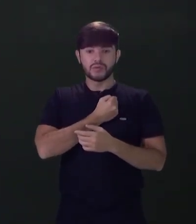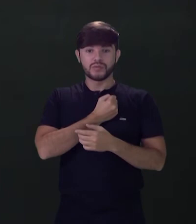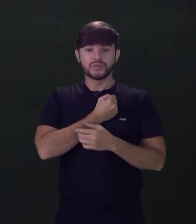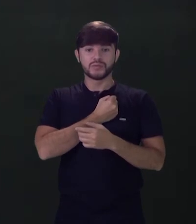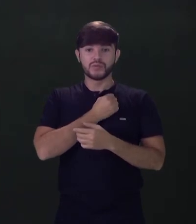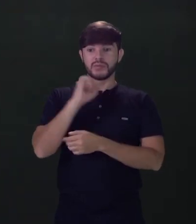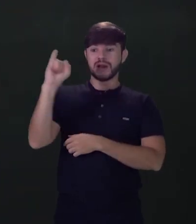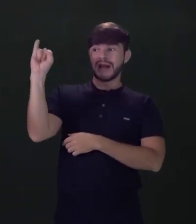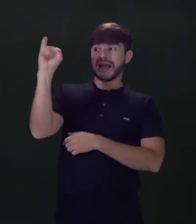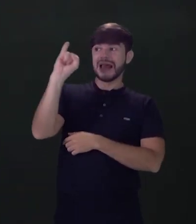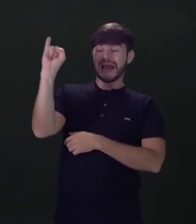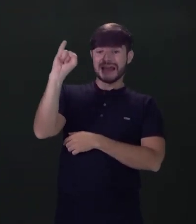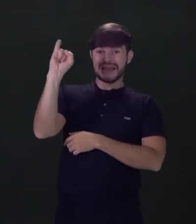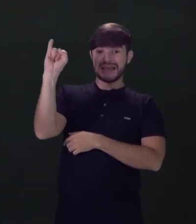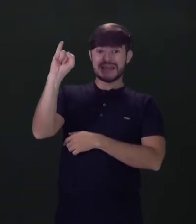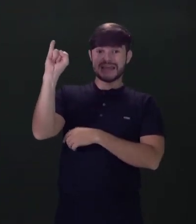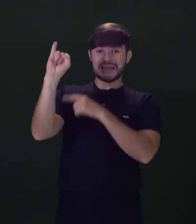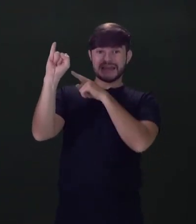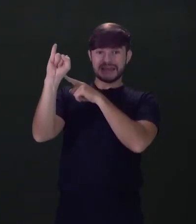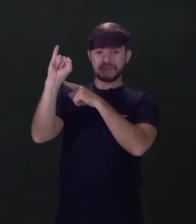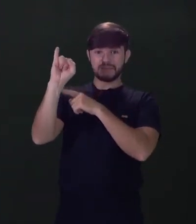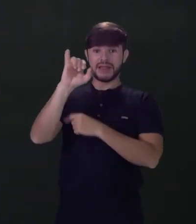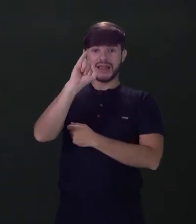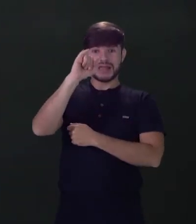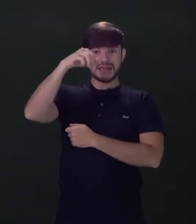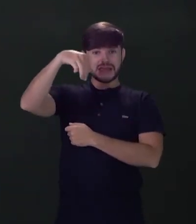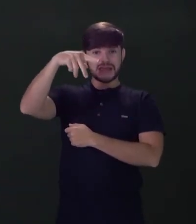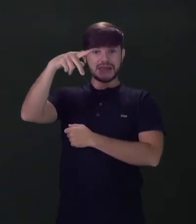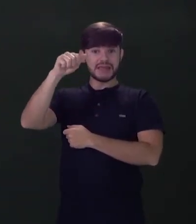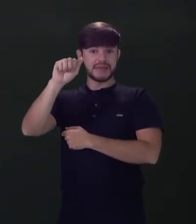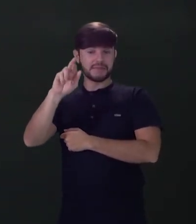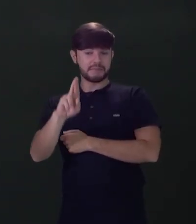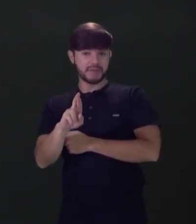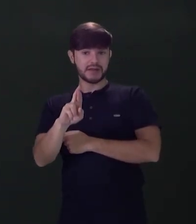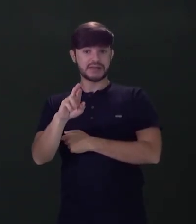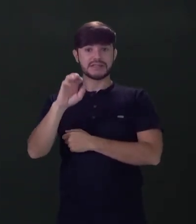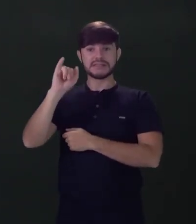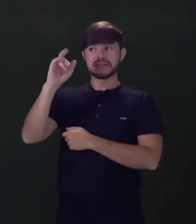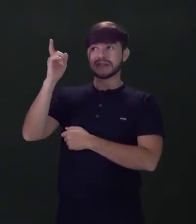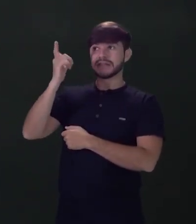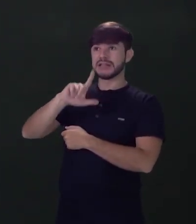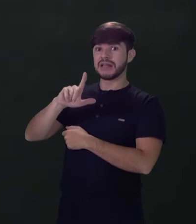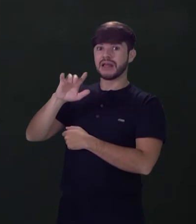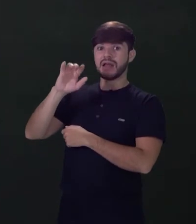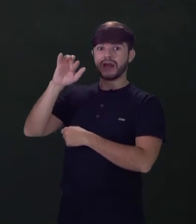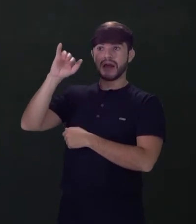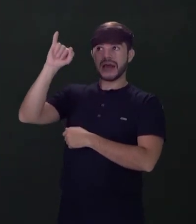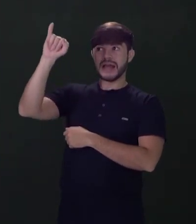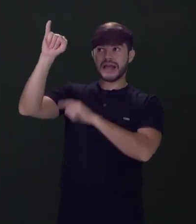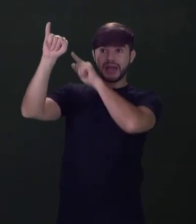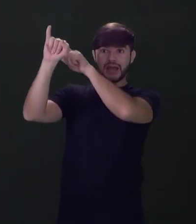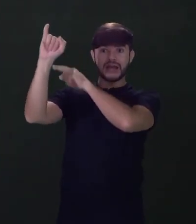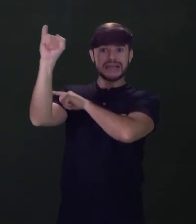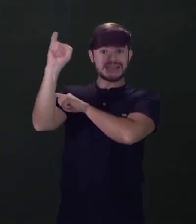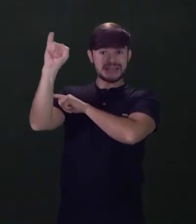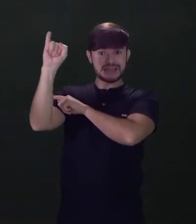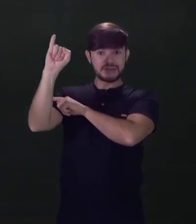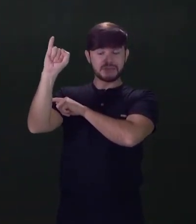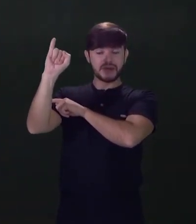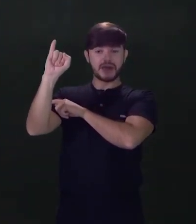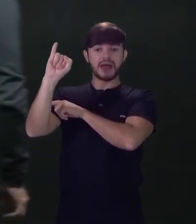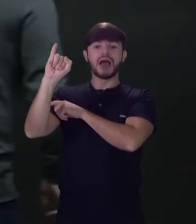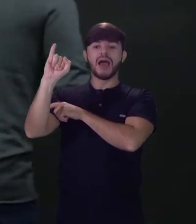Opa! Toda vez que eu tiver base negativa com expoente ímpar, o resultado automaticamente será